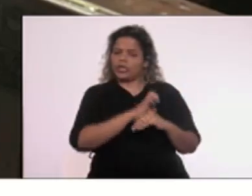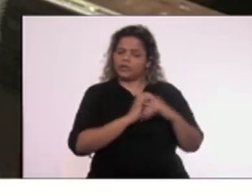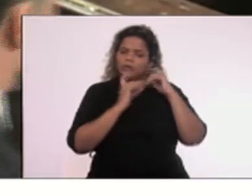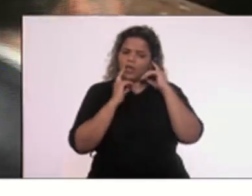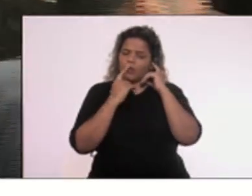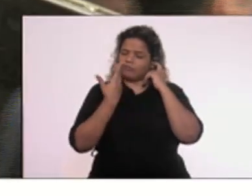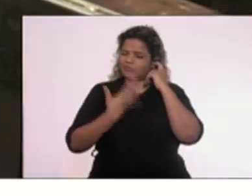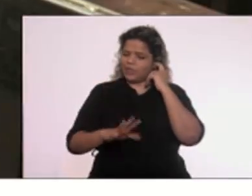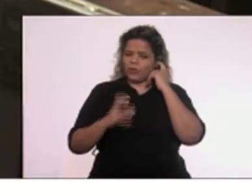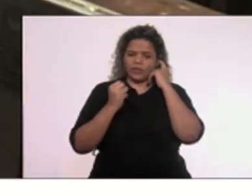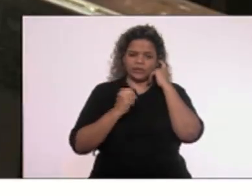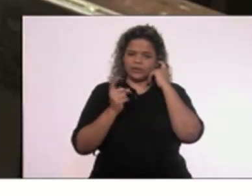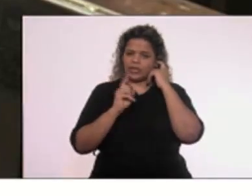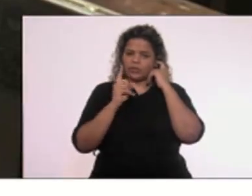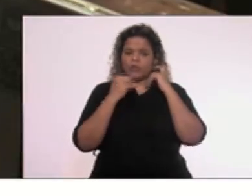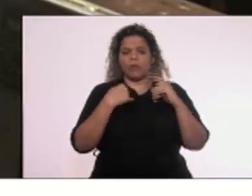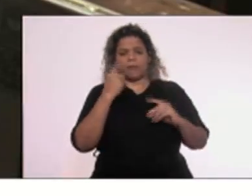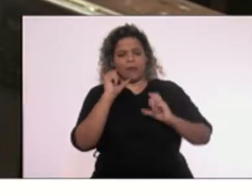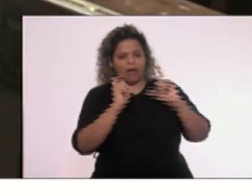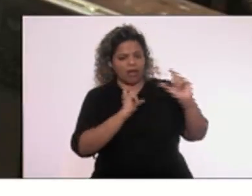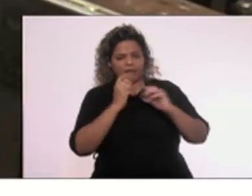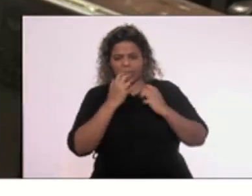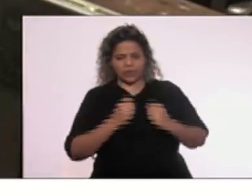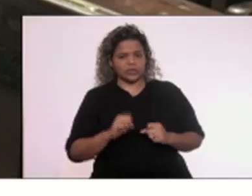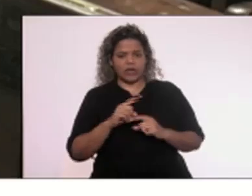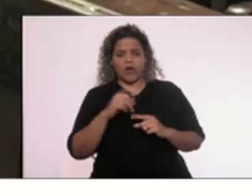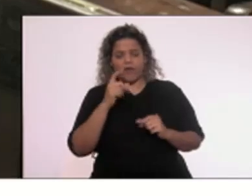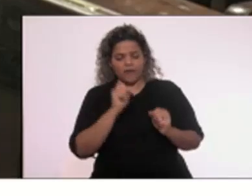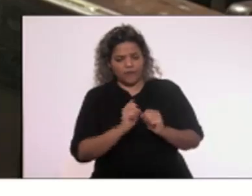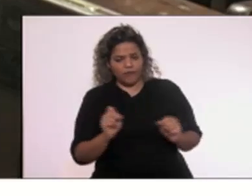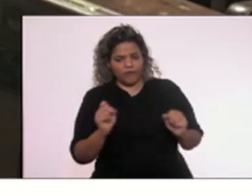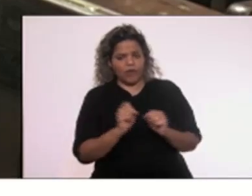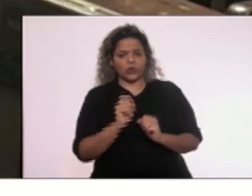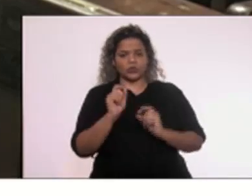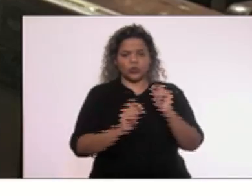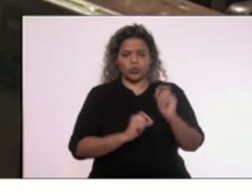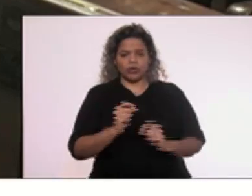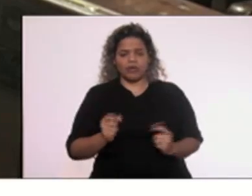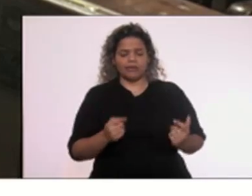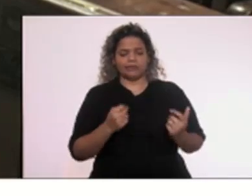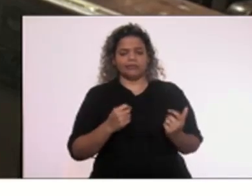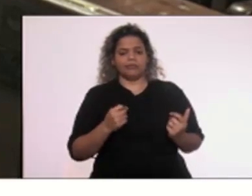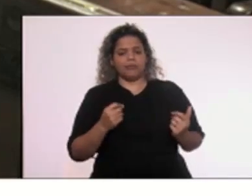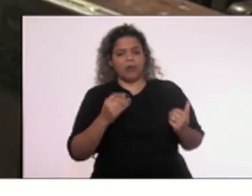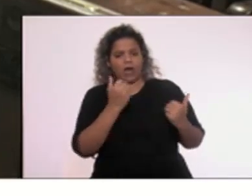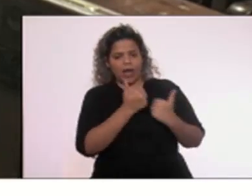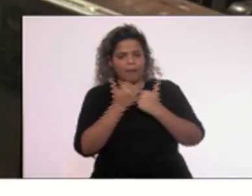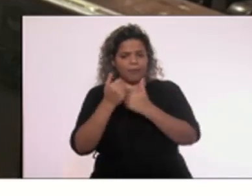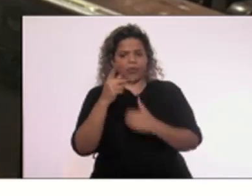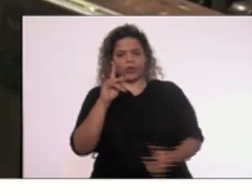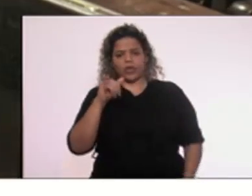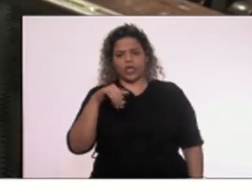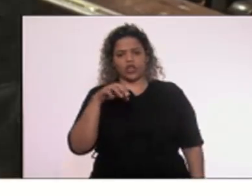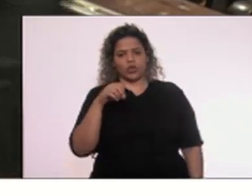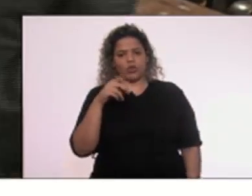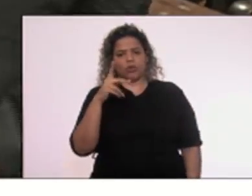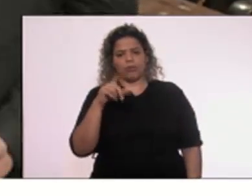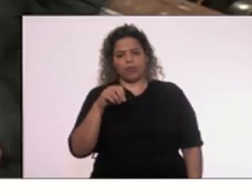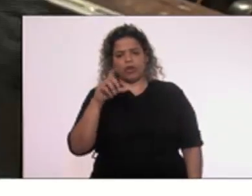as palavras e faço aqui a solidariedade ao deputado Knoploch. Senhor presidente,